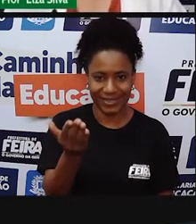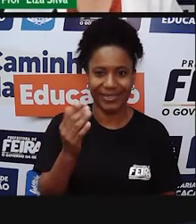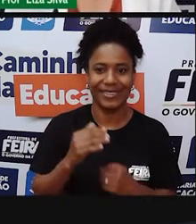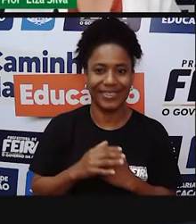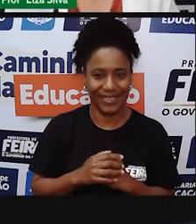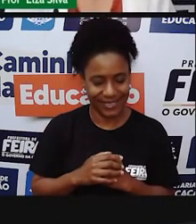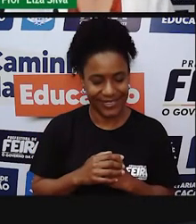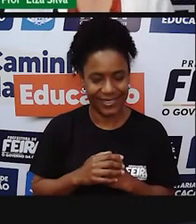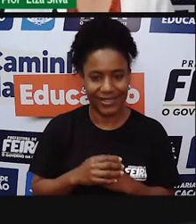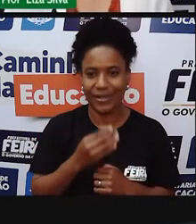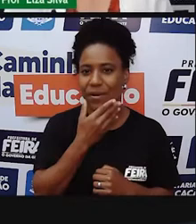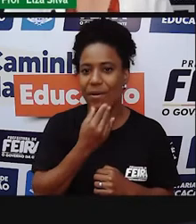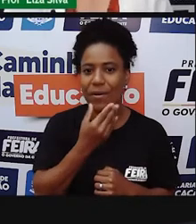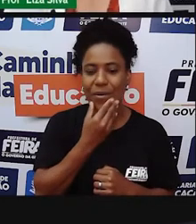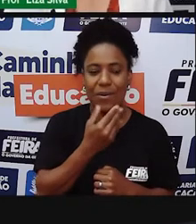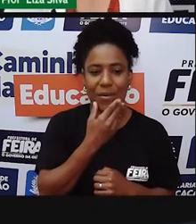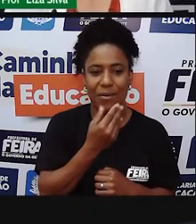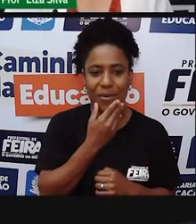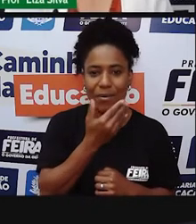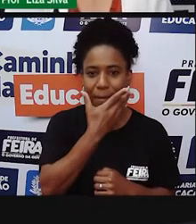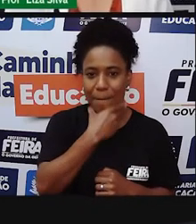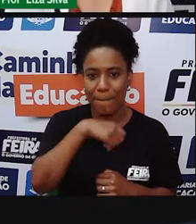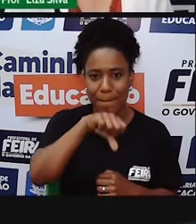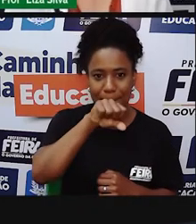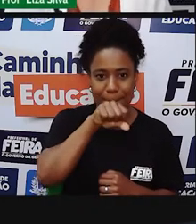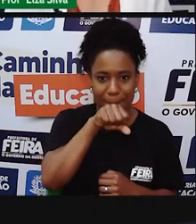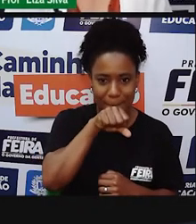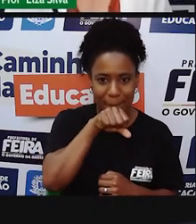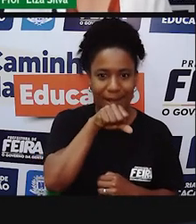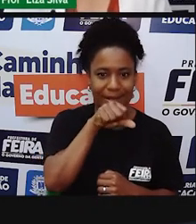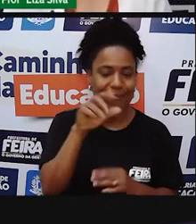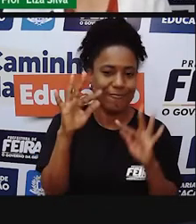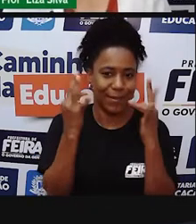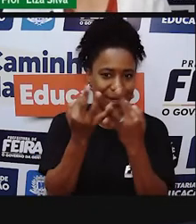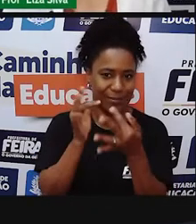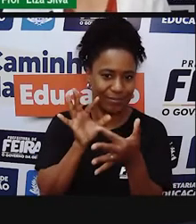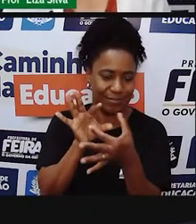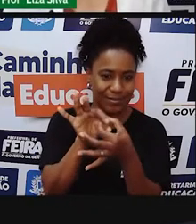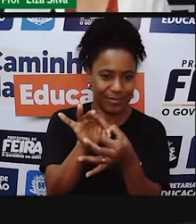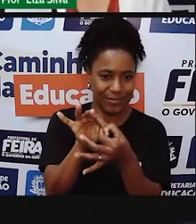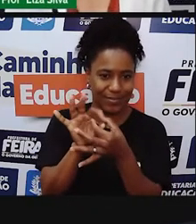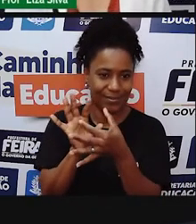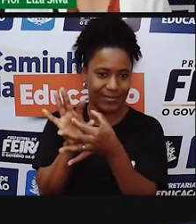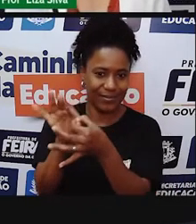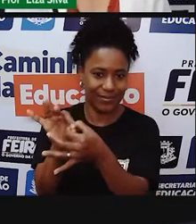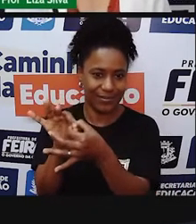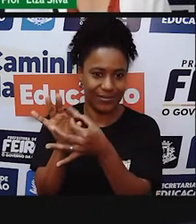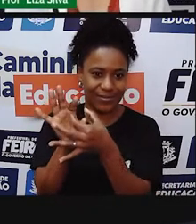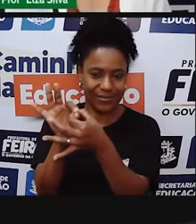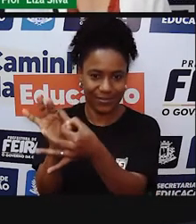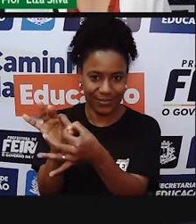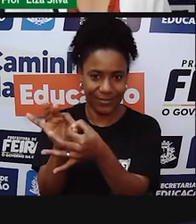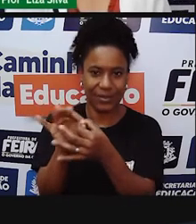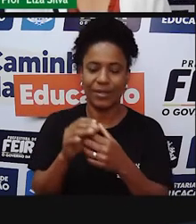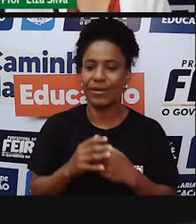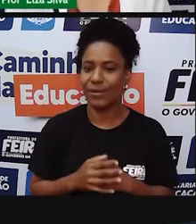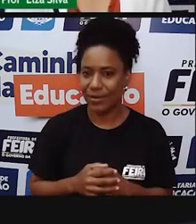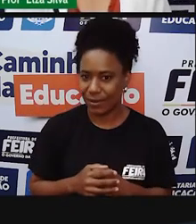família vai girar em torno do grau de parentesco com ele. Beleza? Então, vamos pegar aí o Homer. O Homer nada mais é